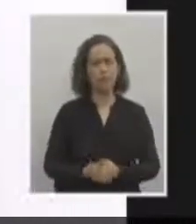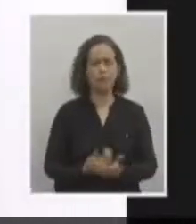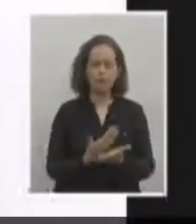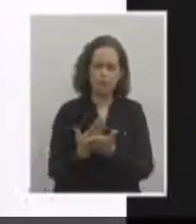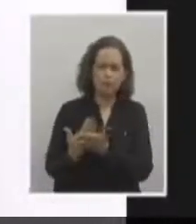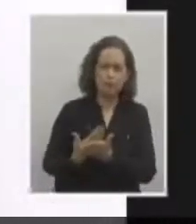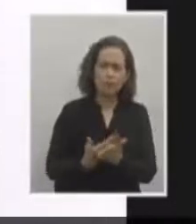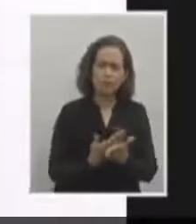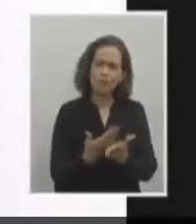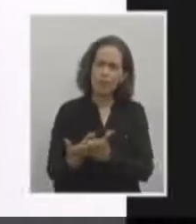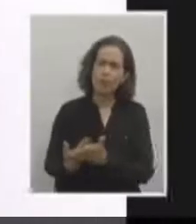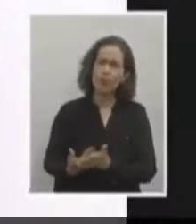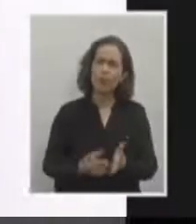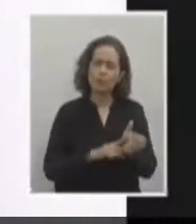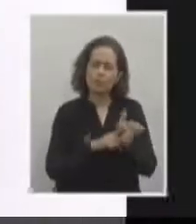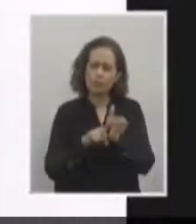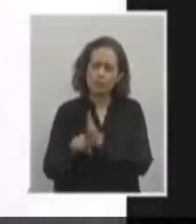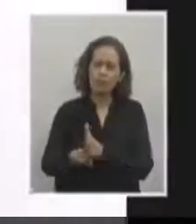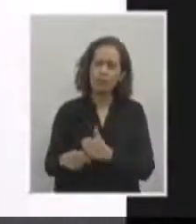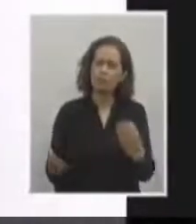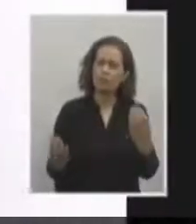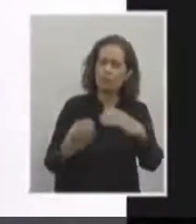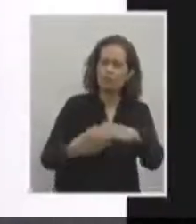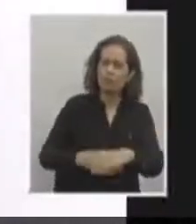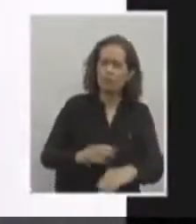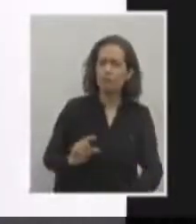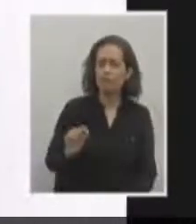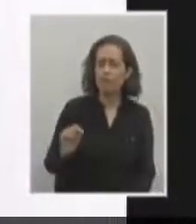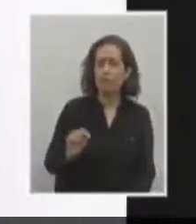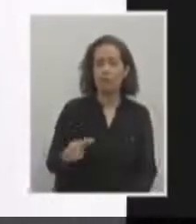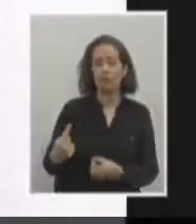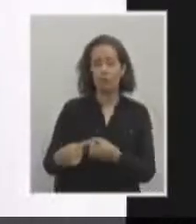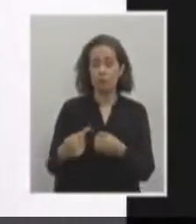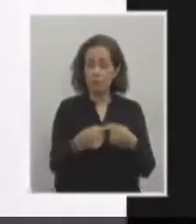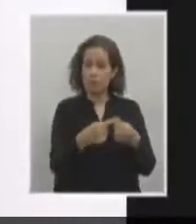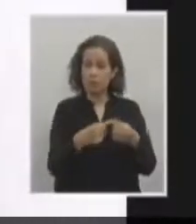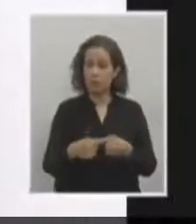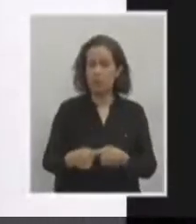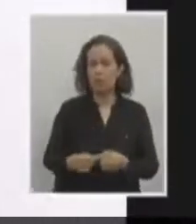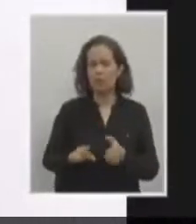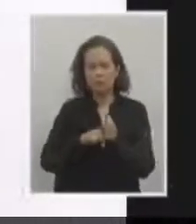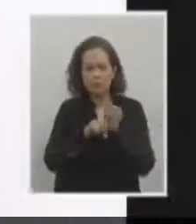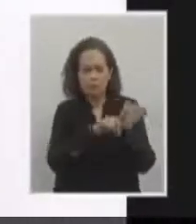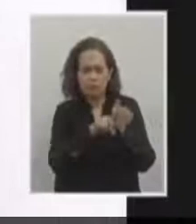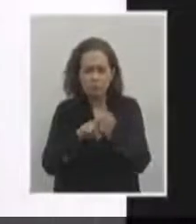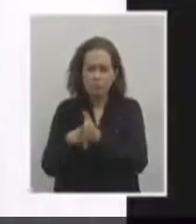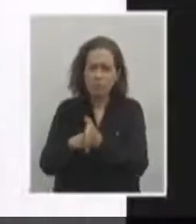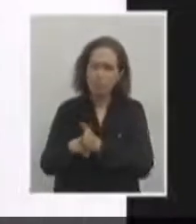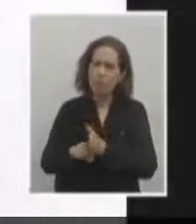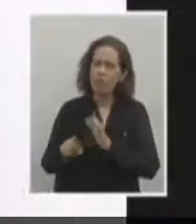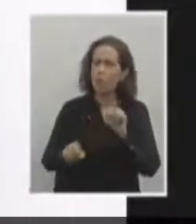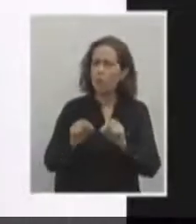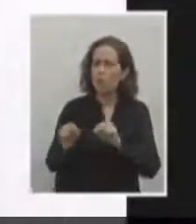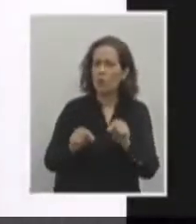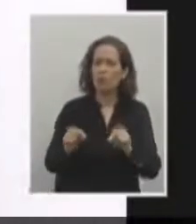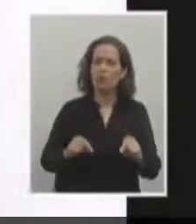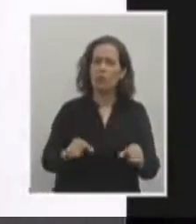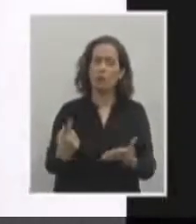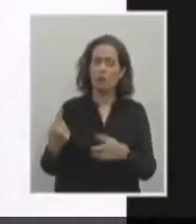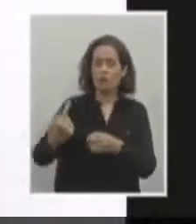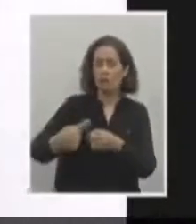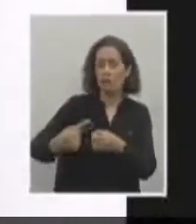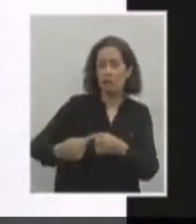nosso concurso é por localidade, é por município, e a gente levanta a necessidade daquela localidade pelo componente